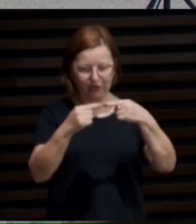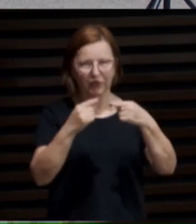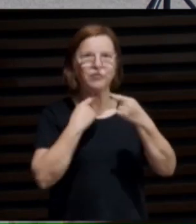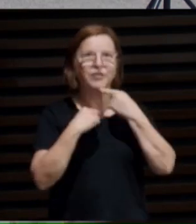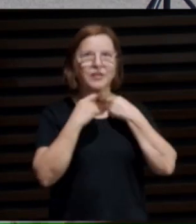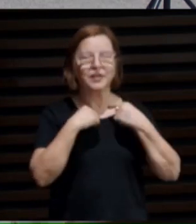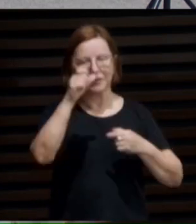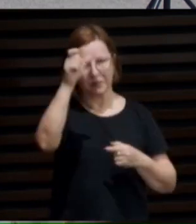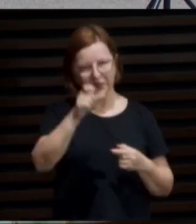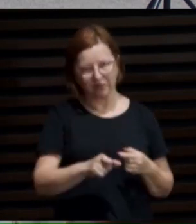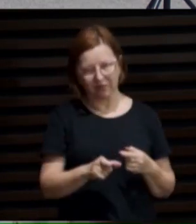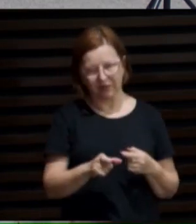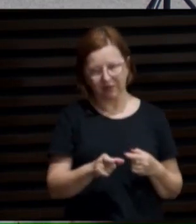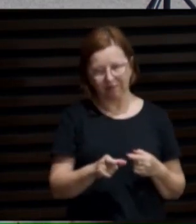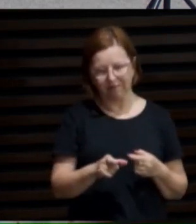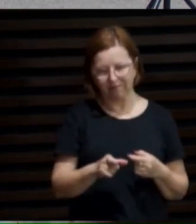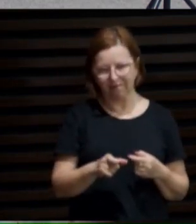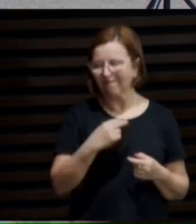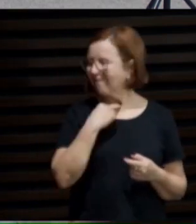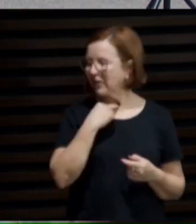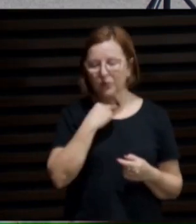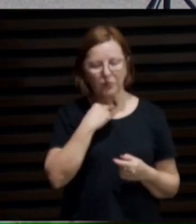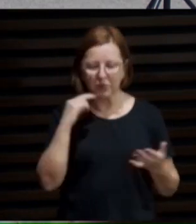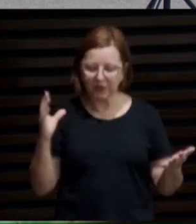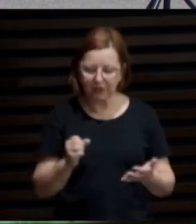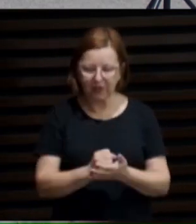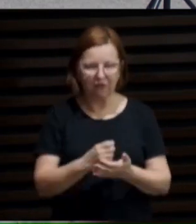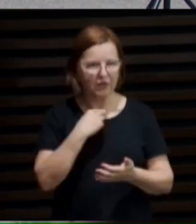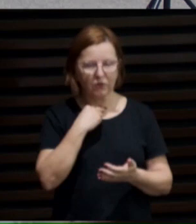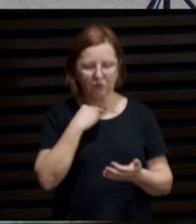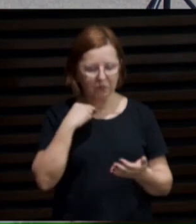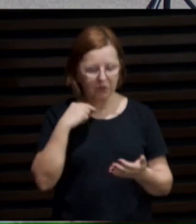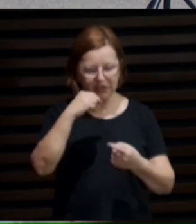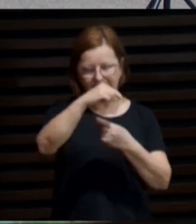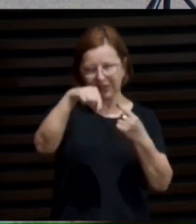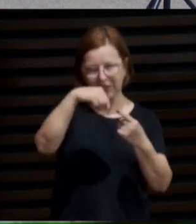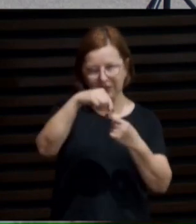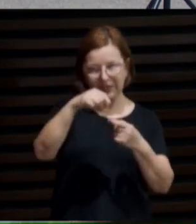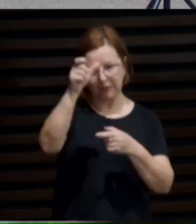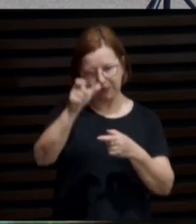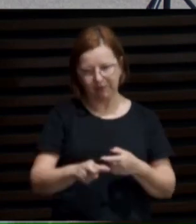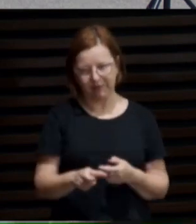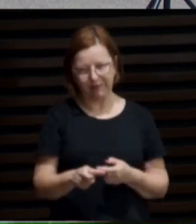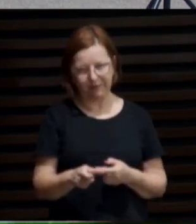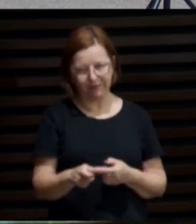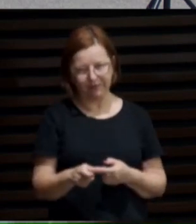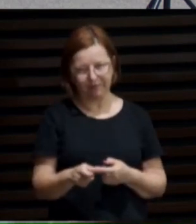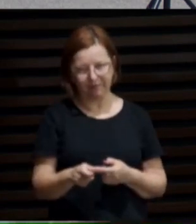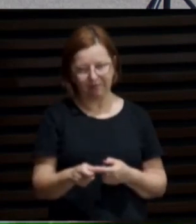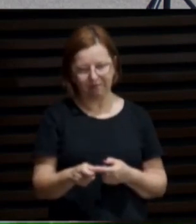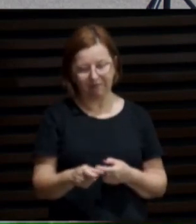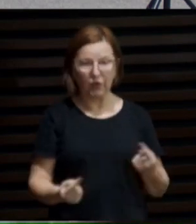intencionado que pareça, não pode salvar e não pode santificar o adorador. Ao invés disso, afunda,